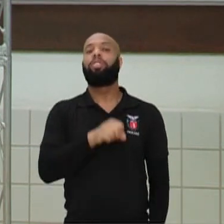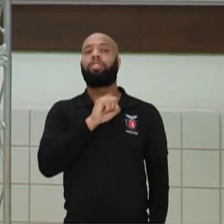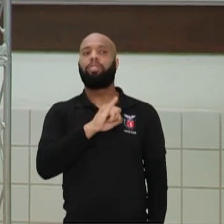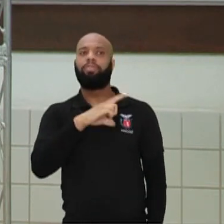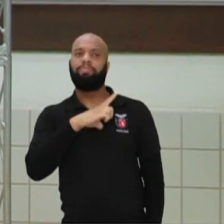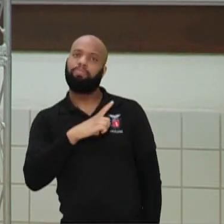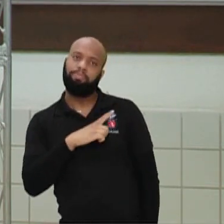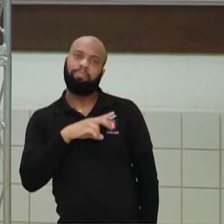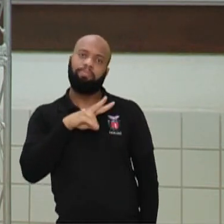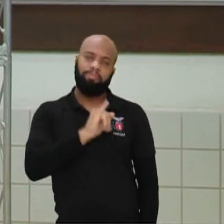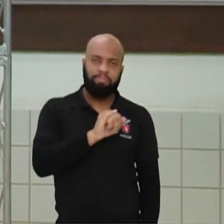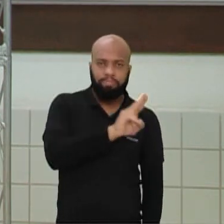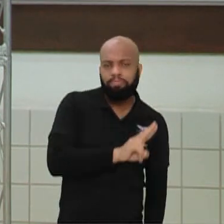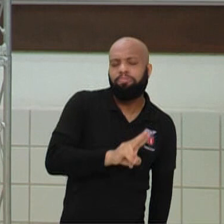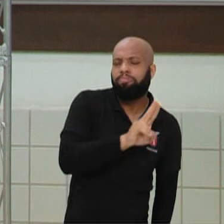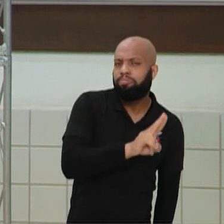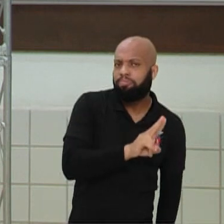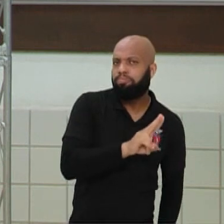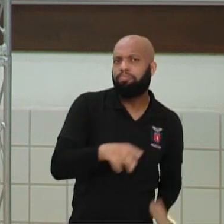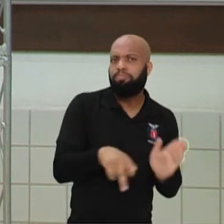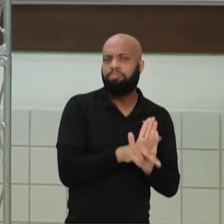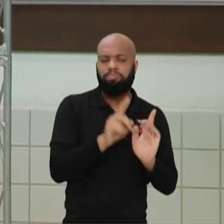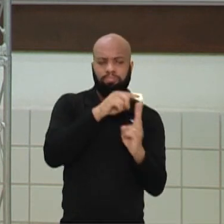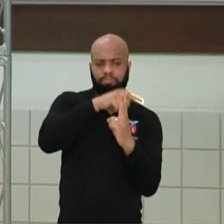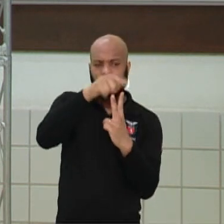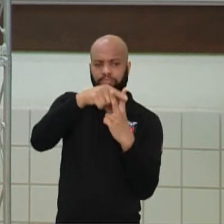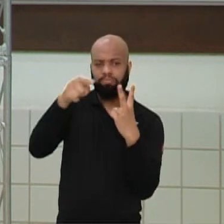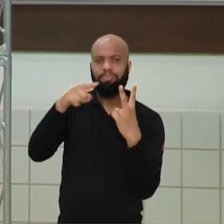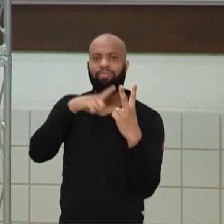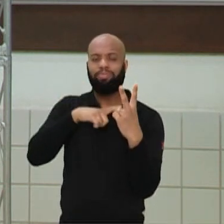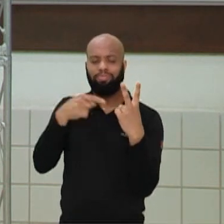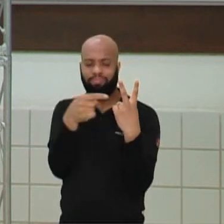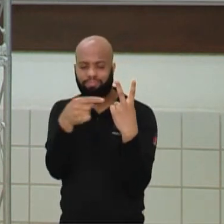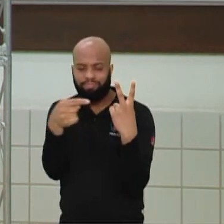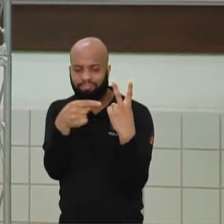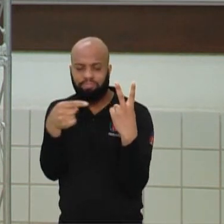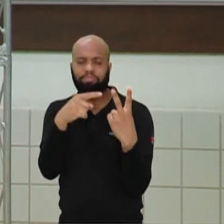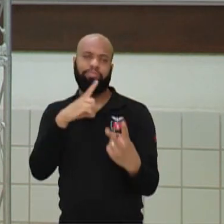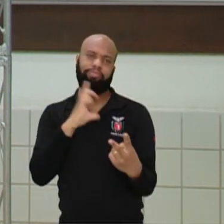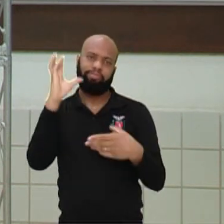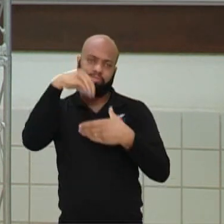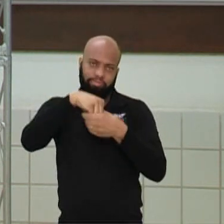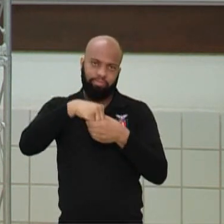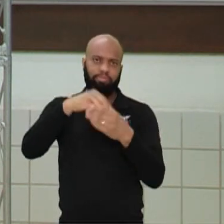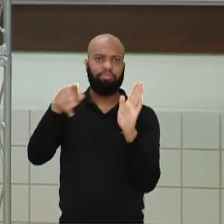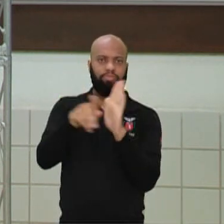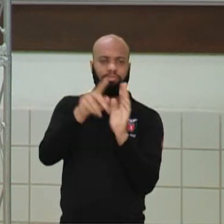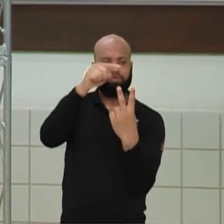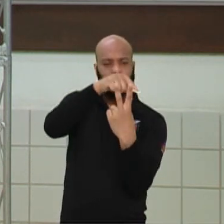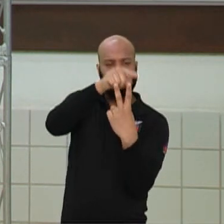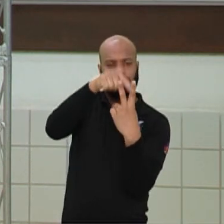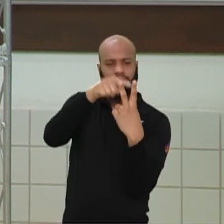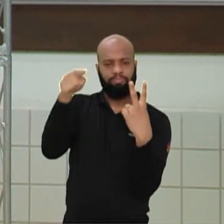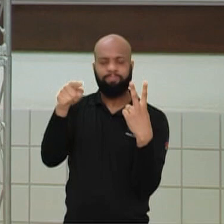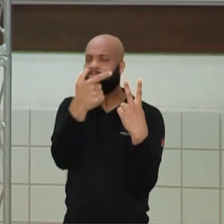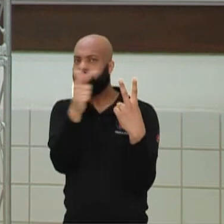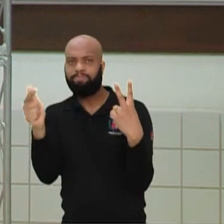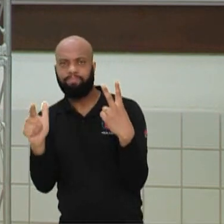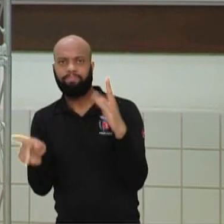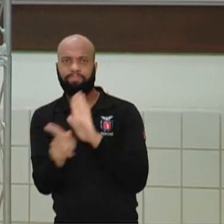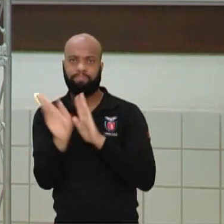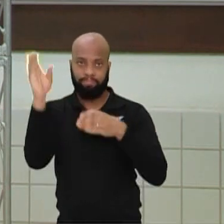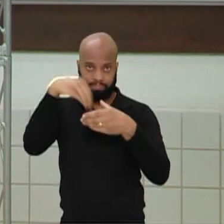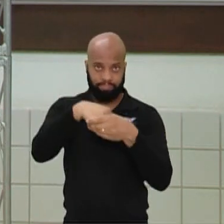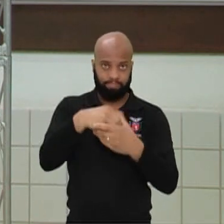Da necessidade de resolver raízes quadradas de números negativos que não existem dentro do conjunto